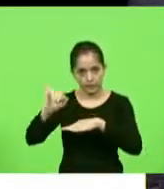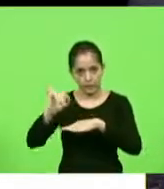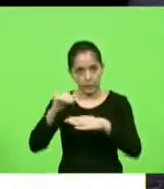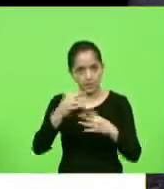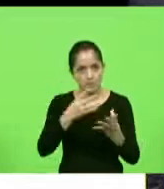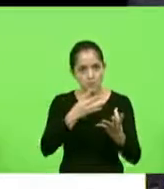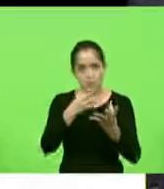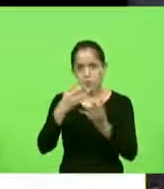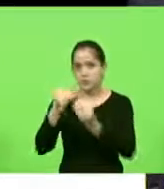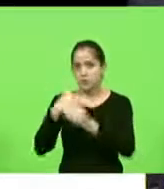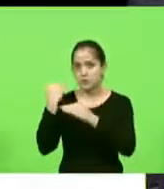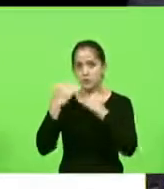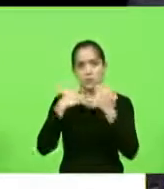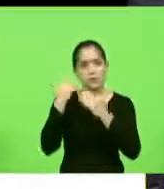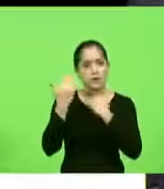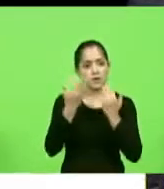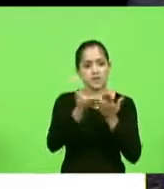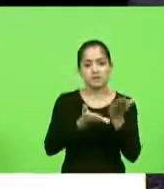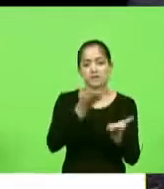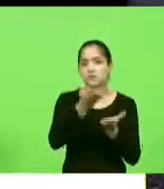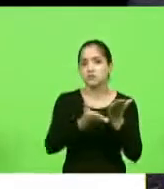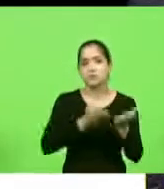Várias pessoas morreram em Santa Catarina